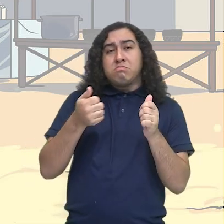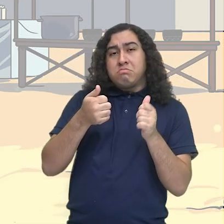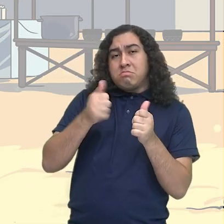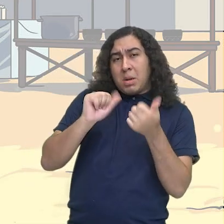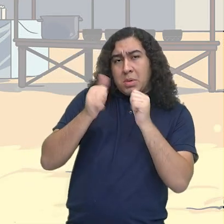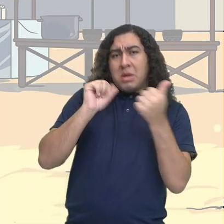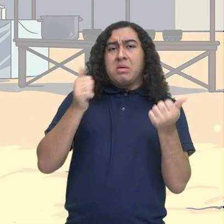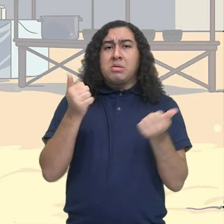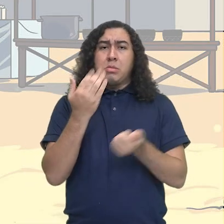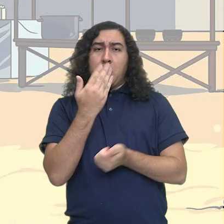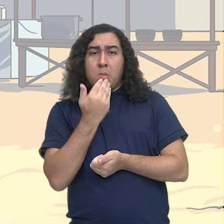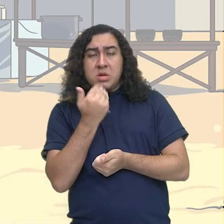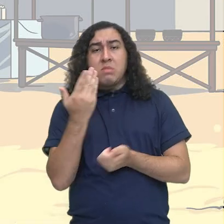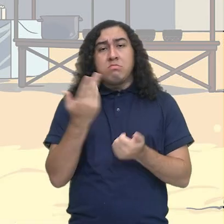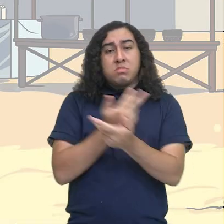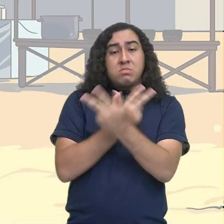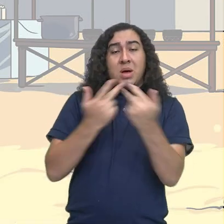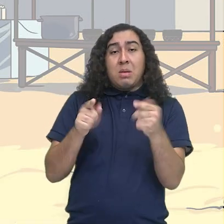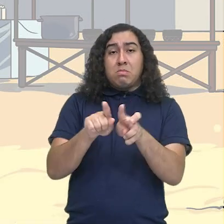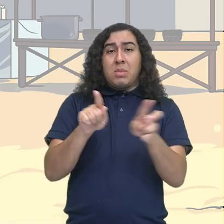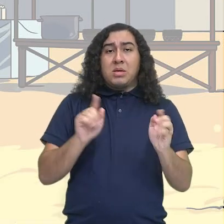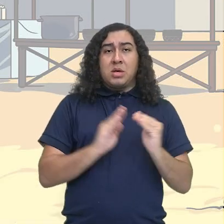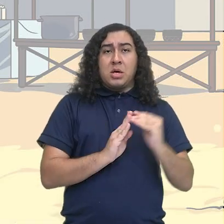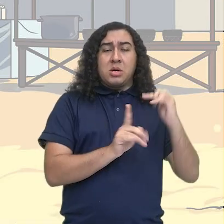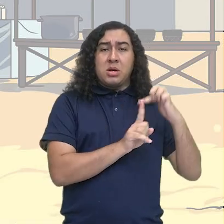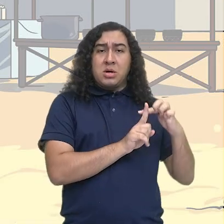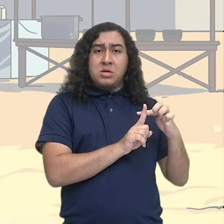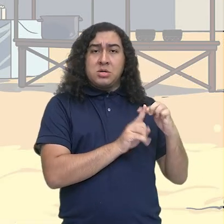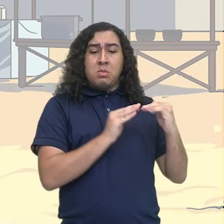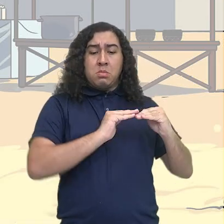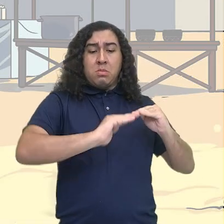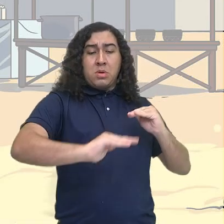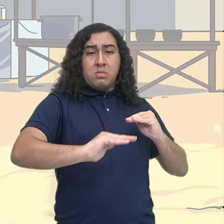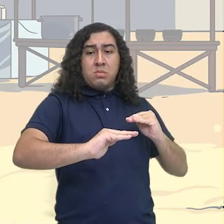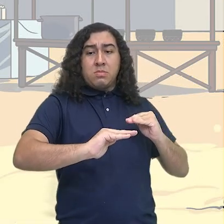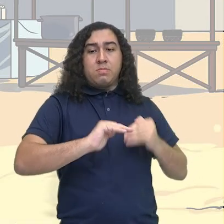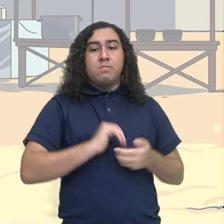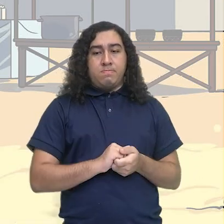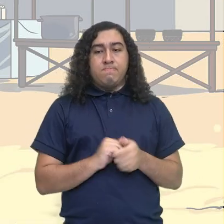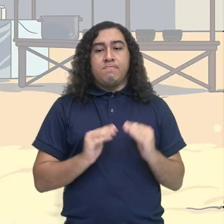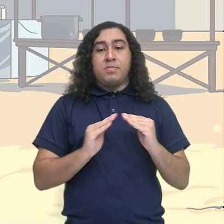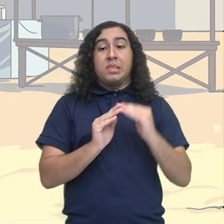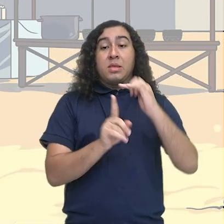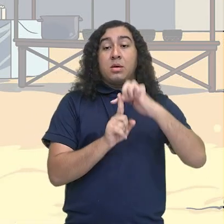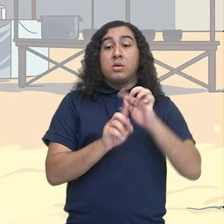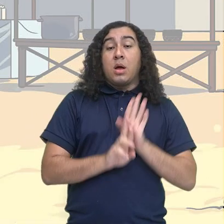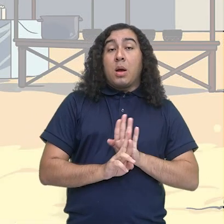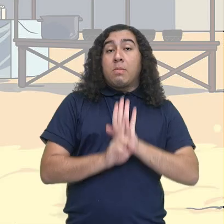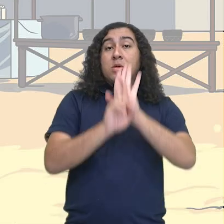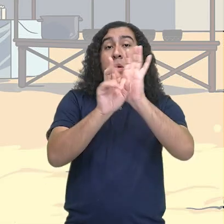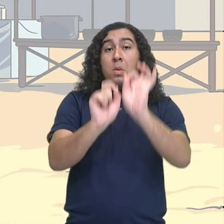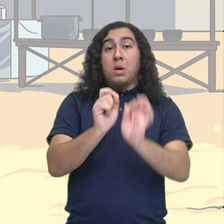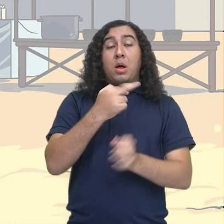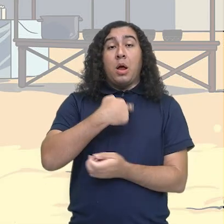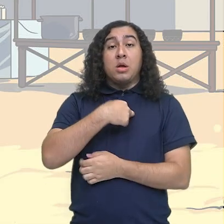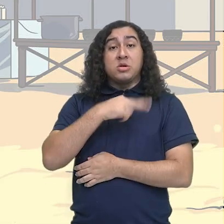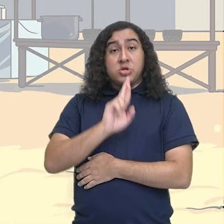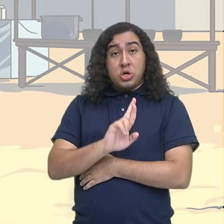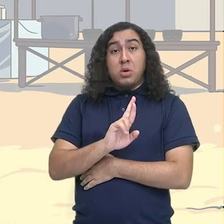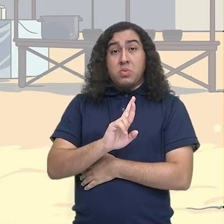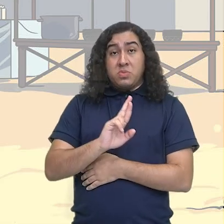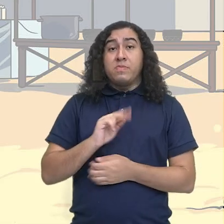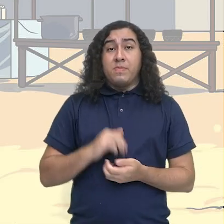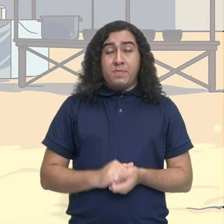bebedeira, comilança, na frente de uma igreja? A igreja representa o sagrado.